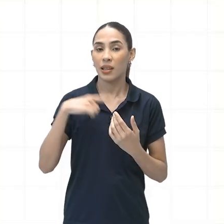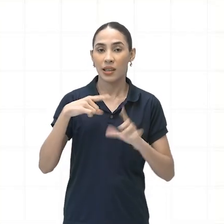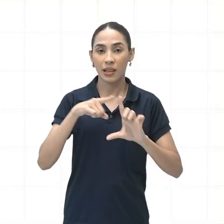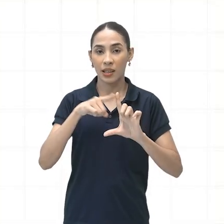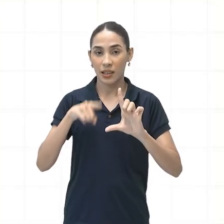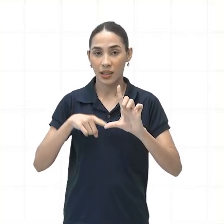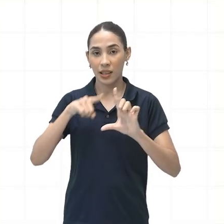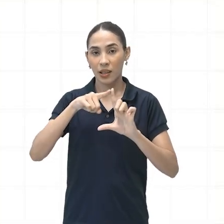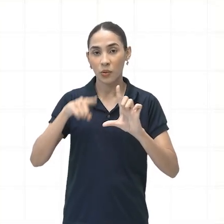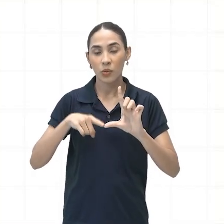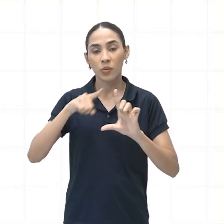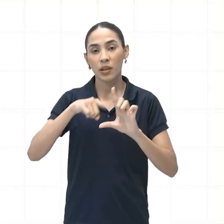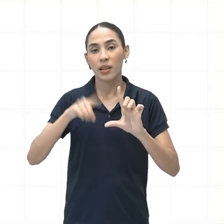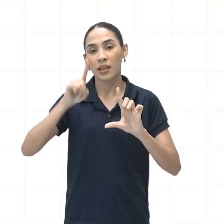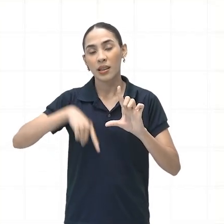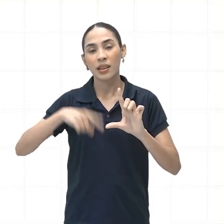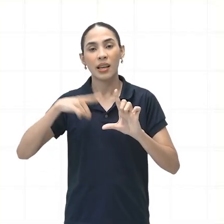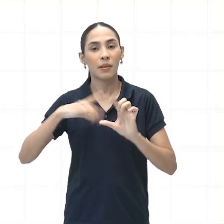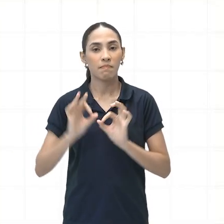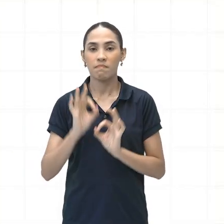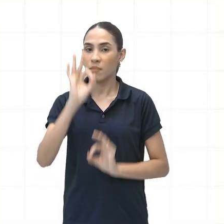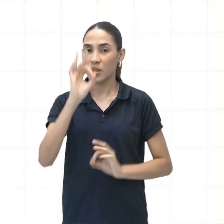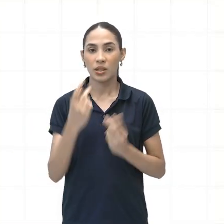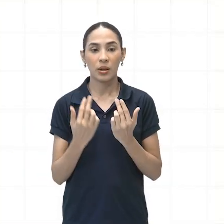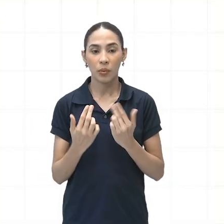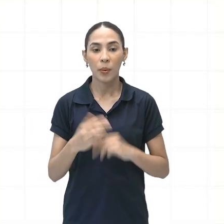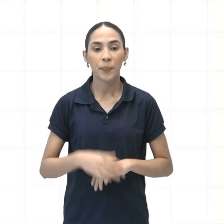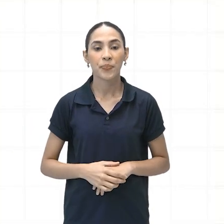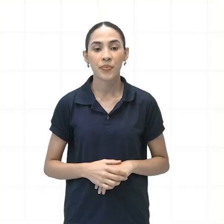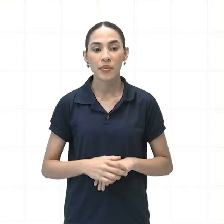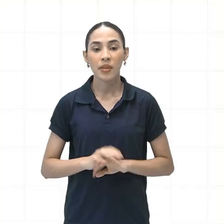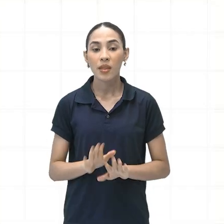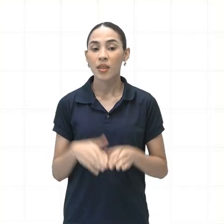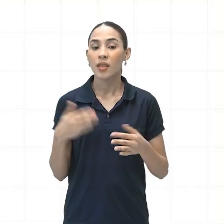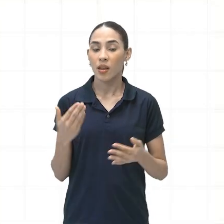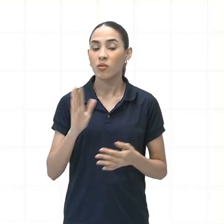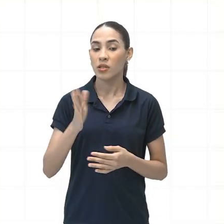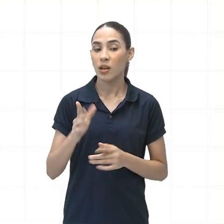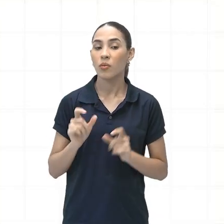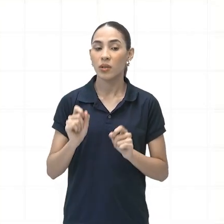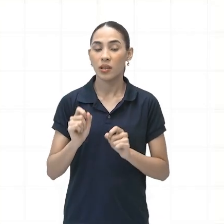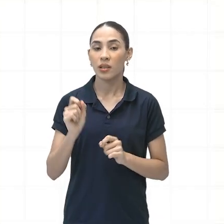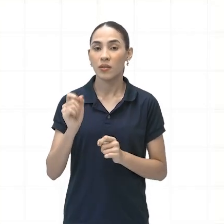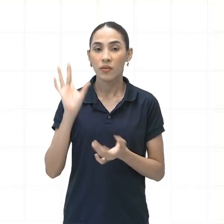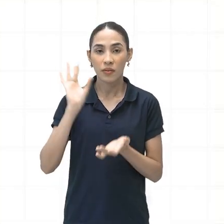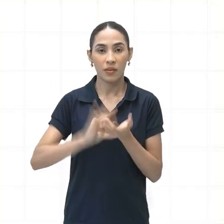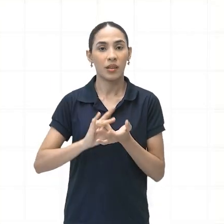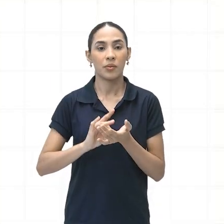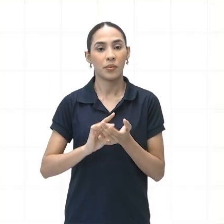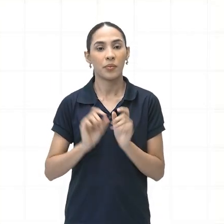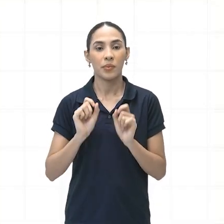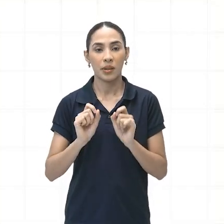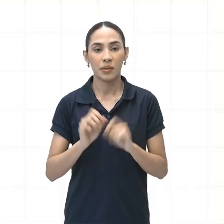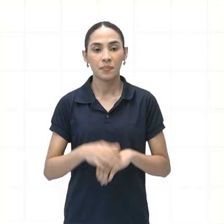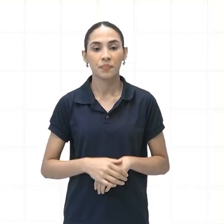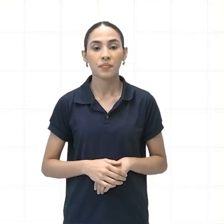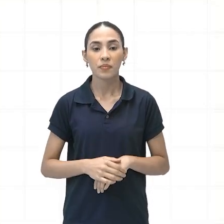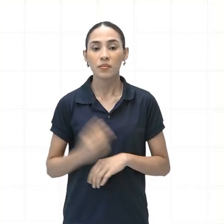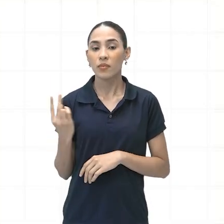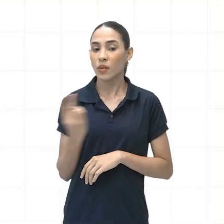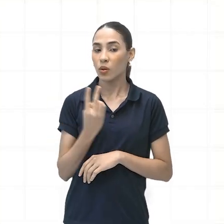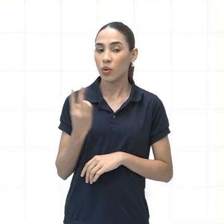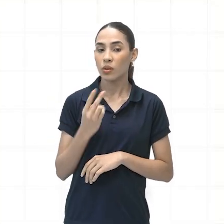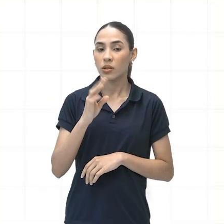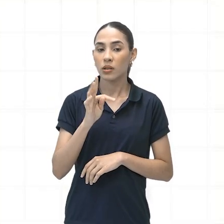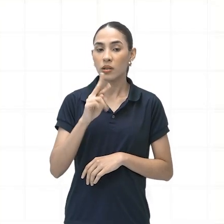ângulos que têm a mesma medida. Então, ele já considerou que esses